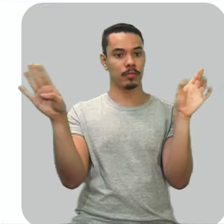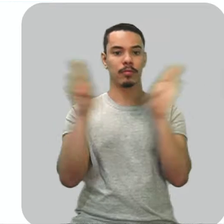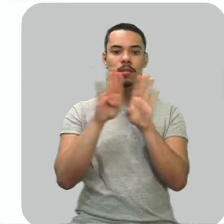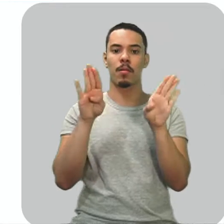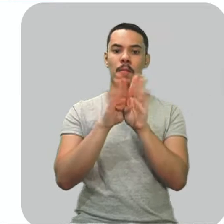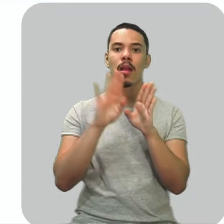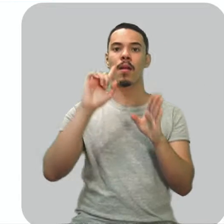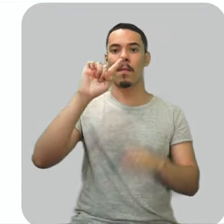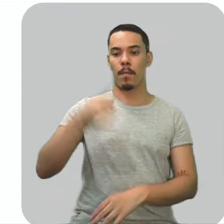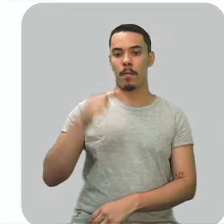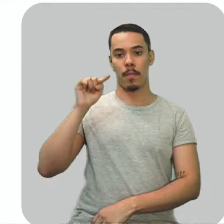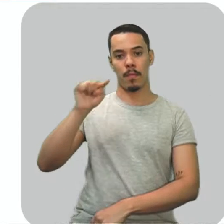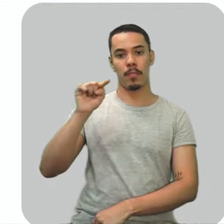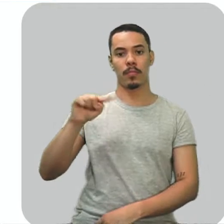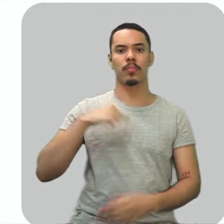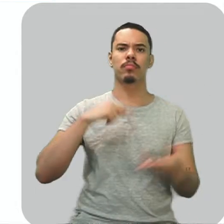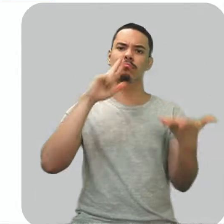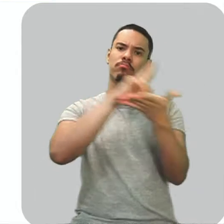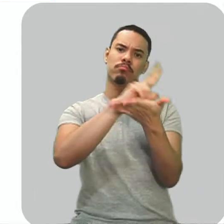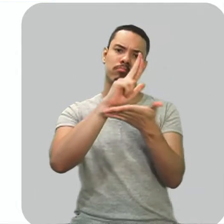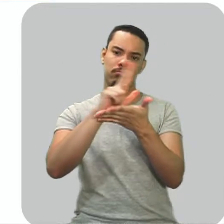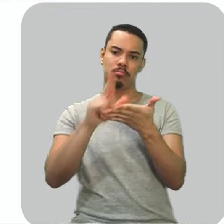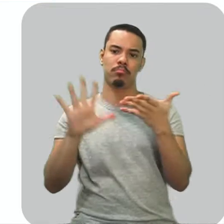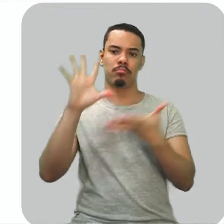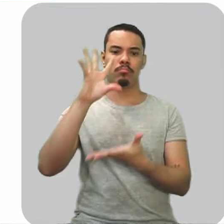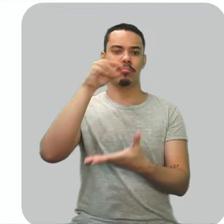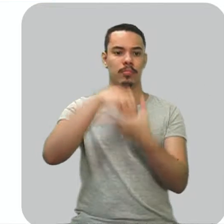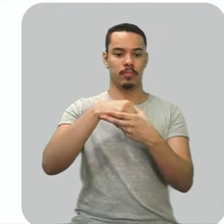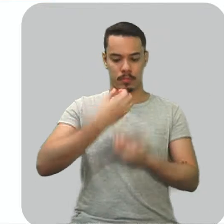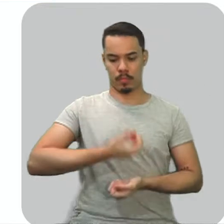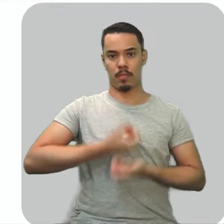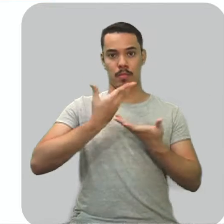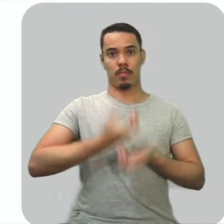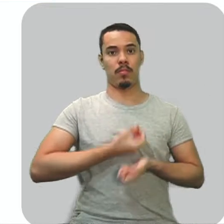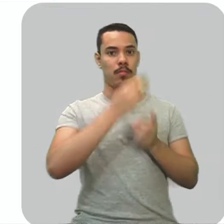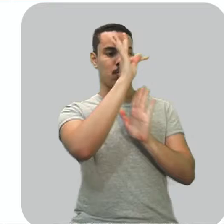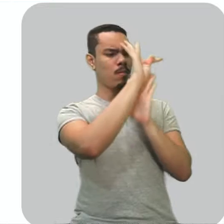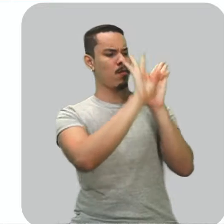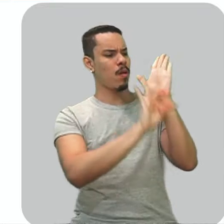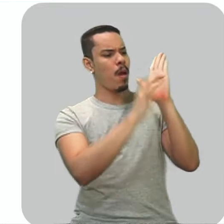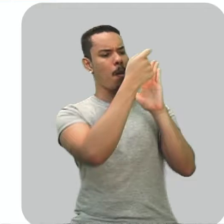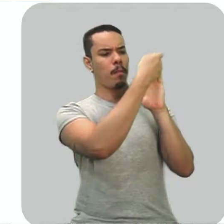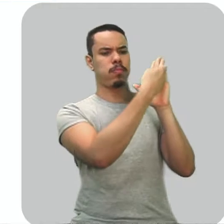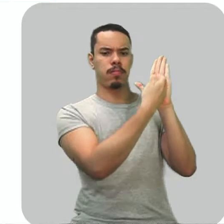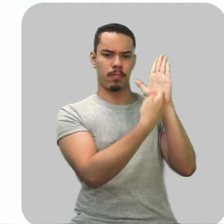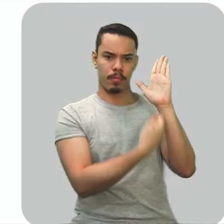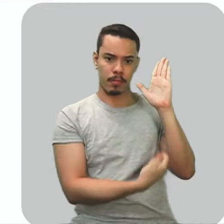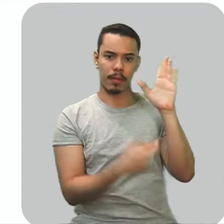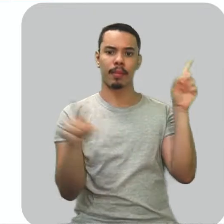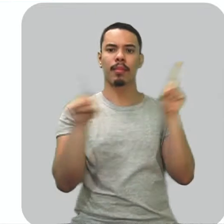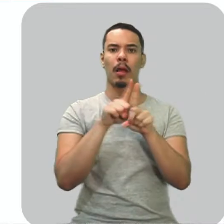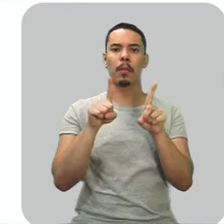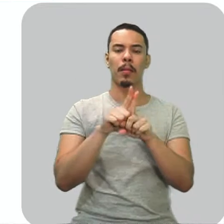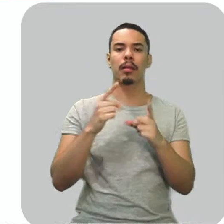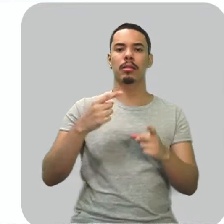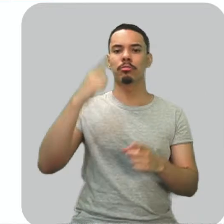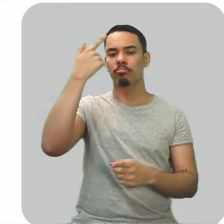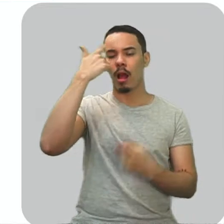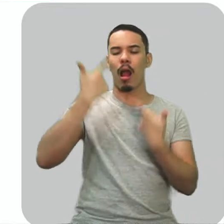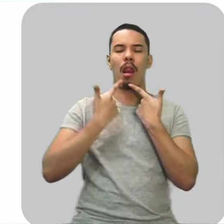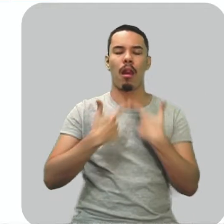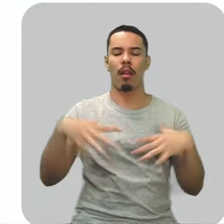pontuação e outras notações para produção textual e para o desenvolvimento